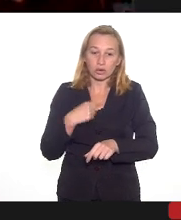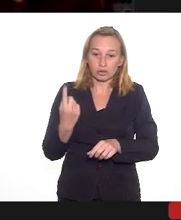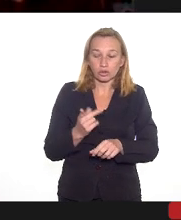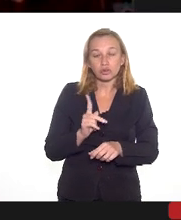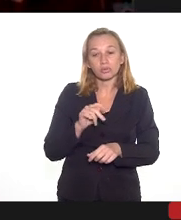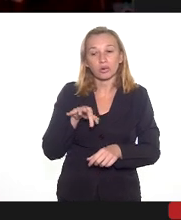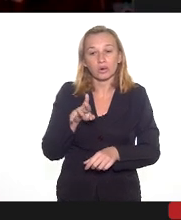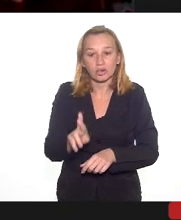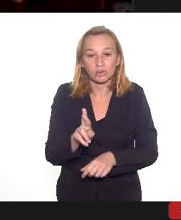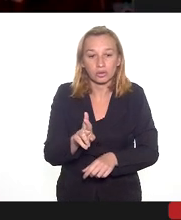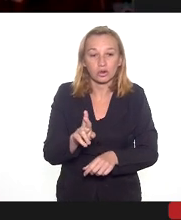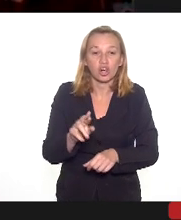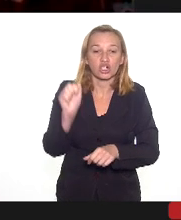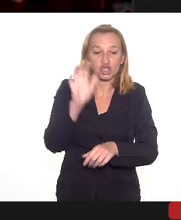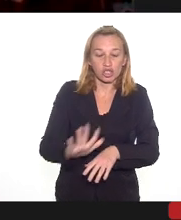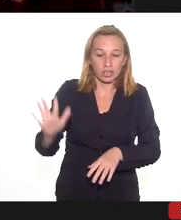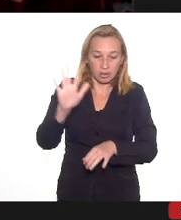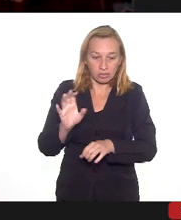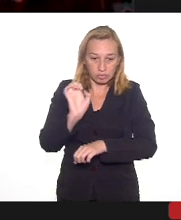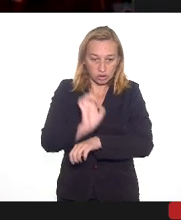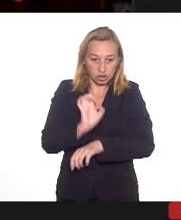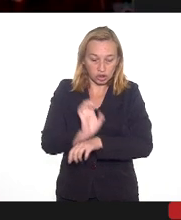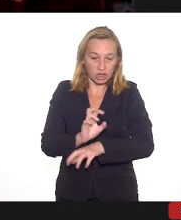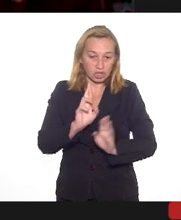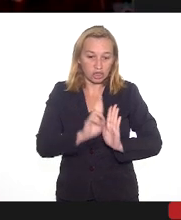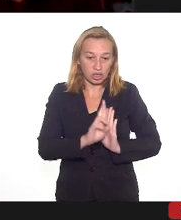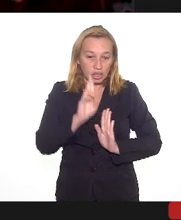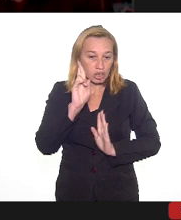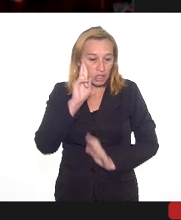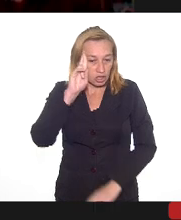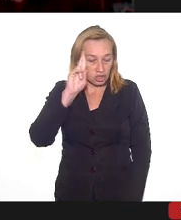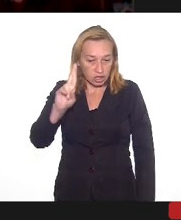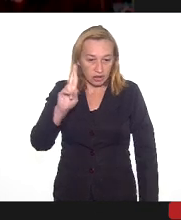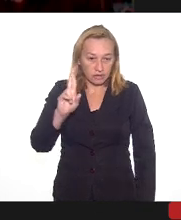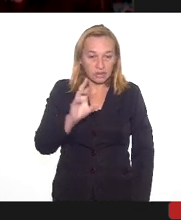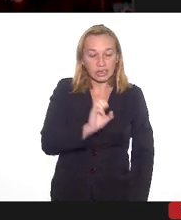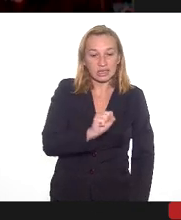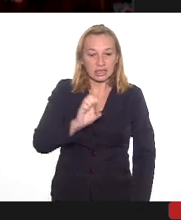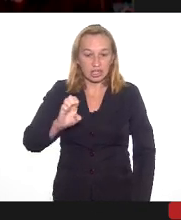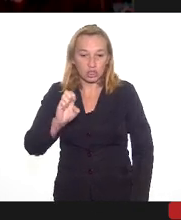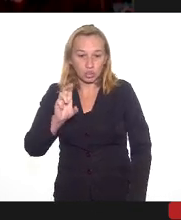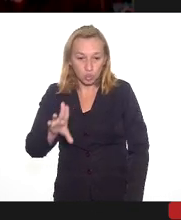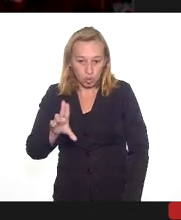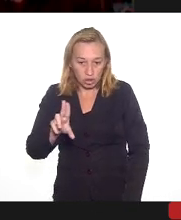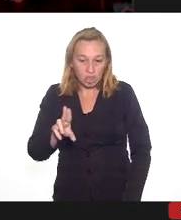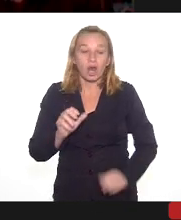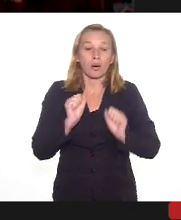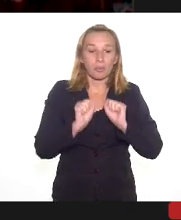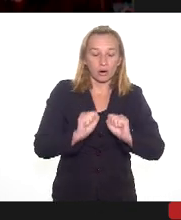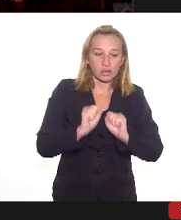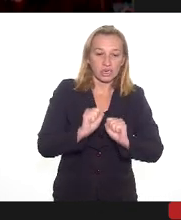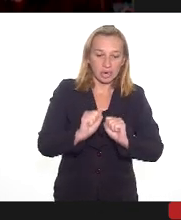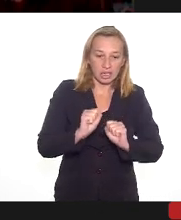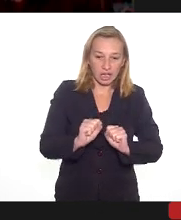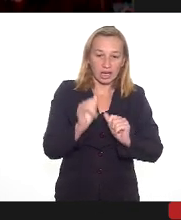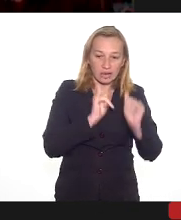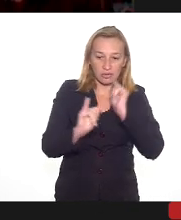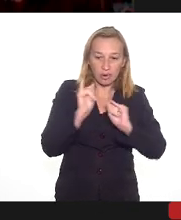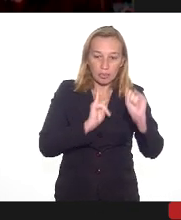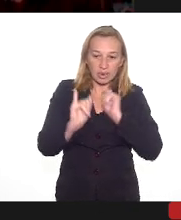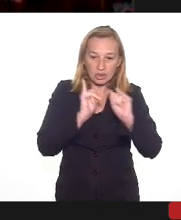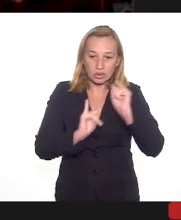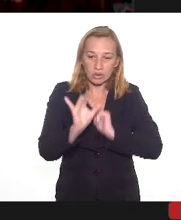do Estado, que chefia a assessoria jurídica da SEDUC, poderá fornecer as